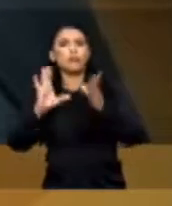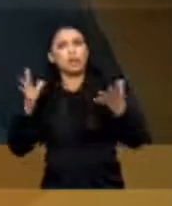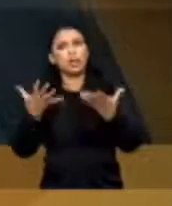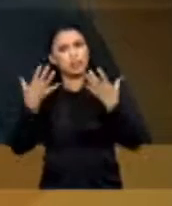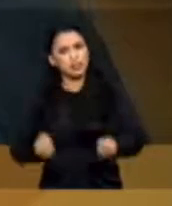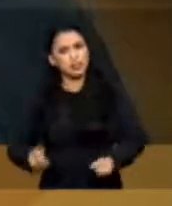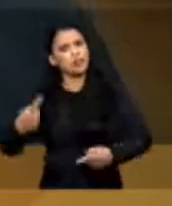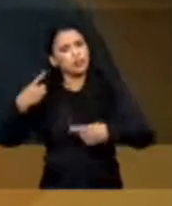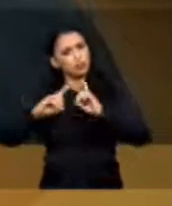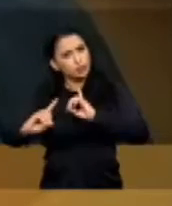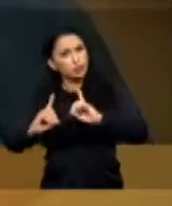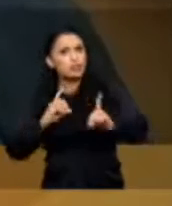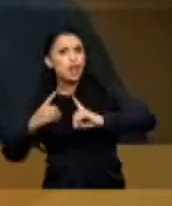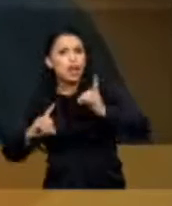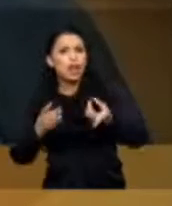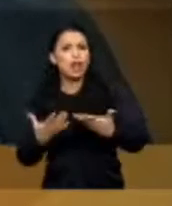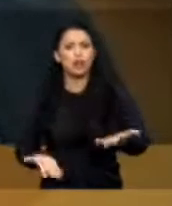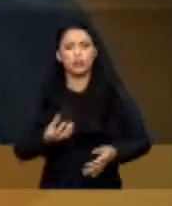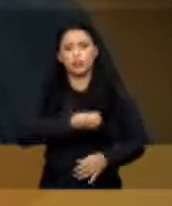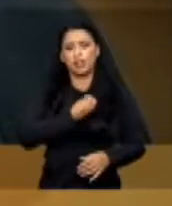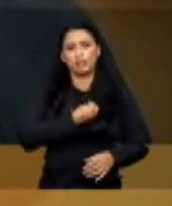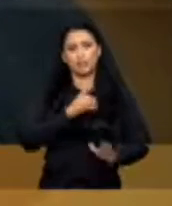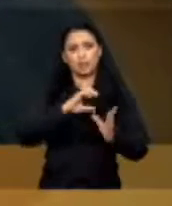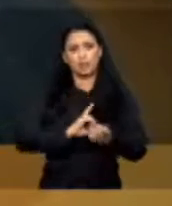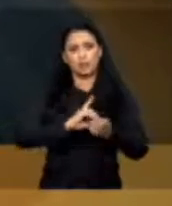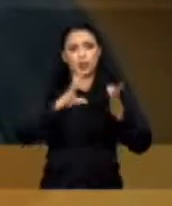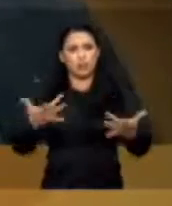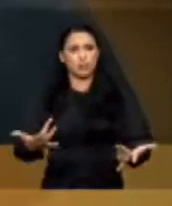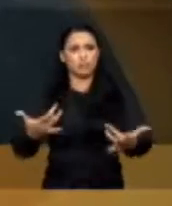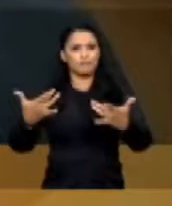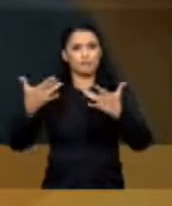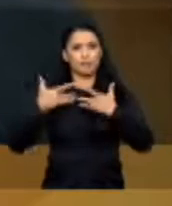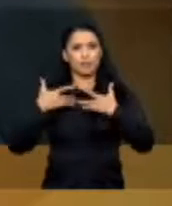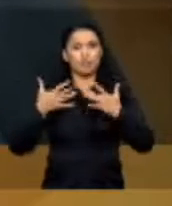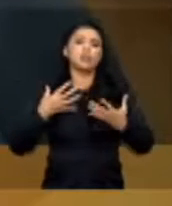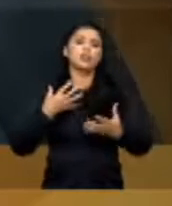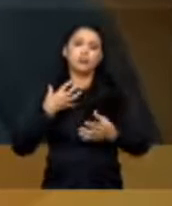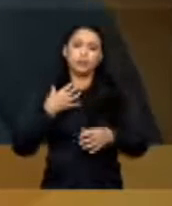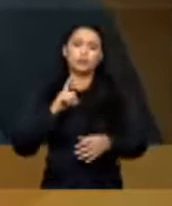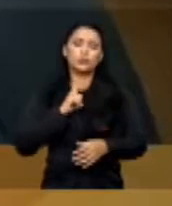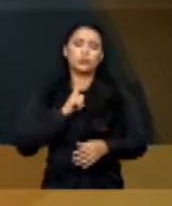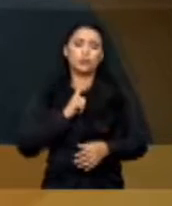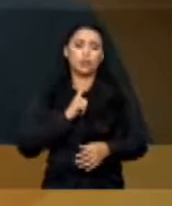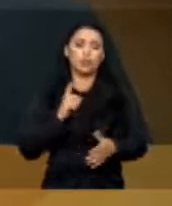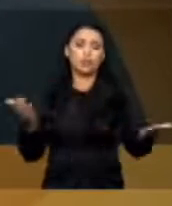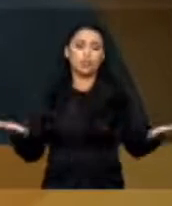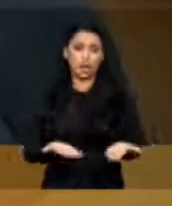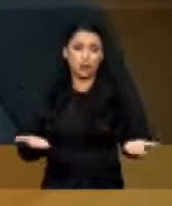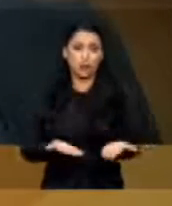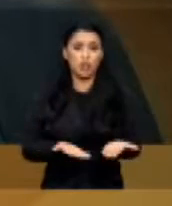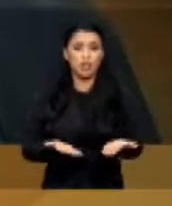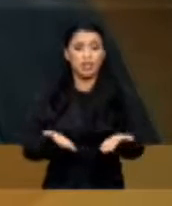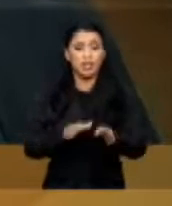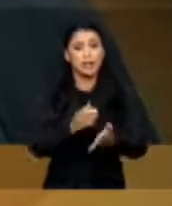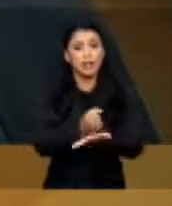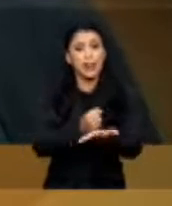tolerante e dialógico da vida democrática, solidária no século XXI, seja balizado, uma